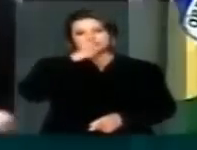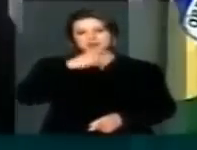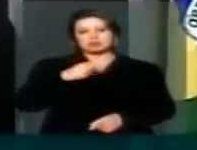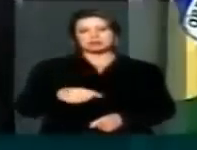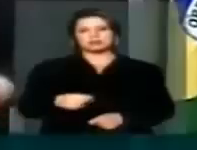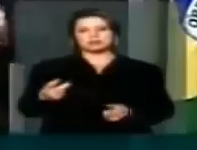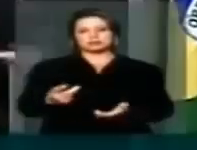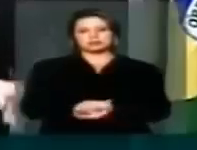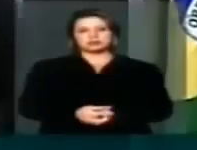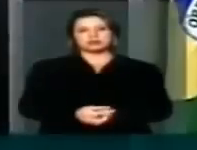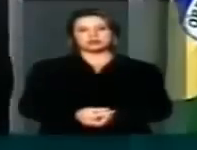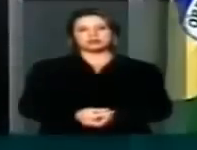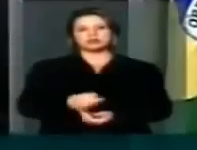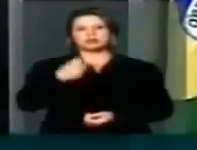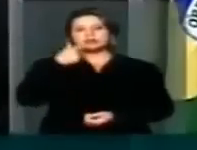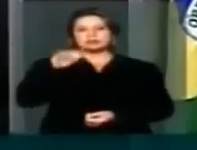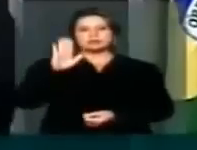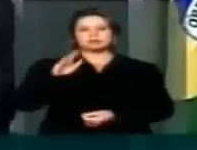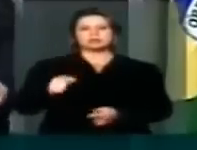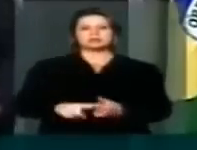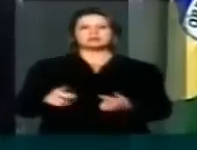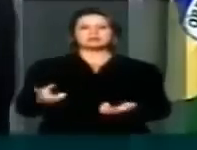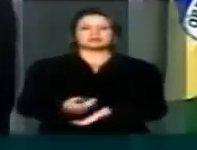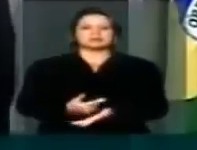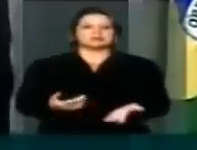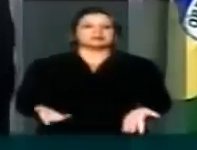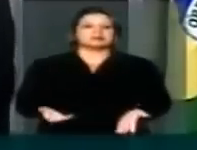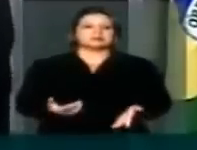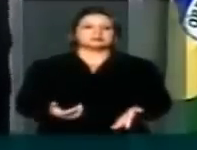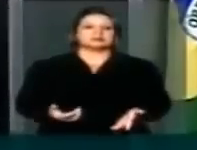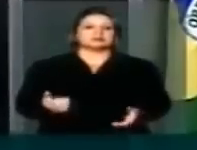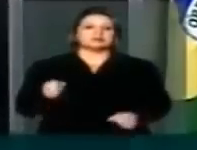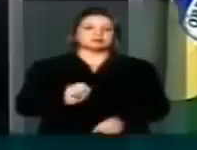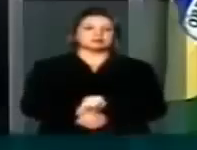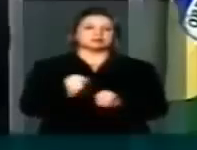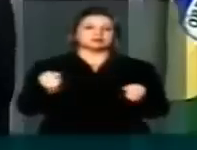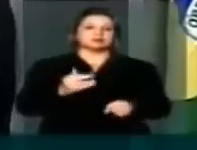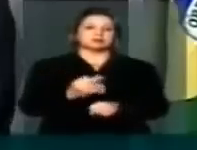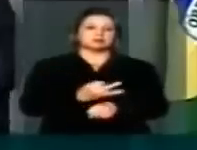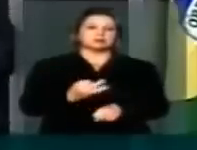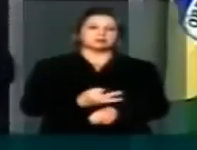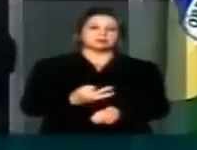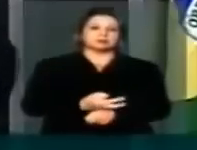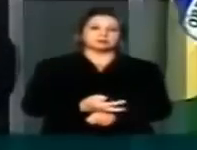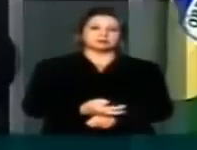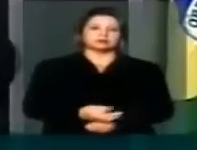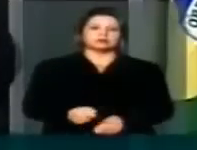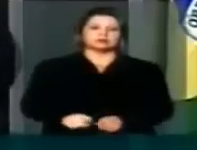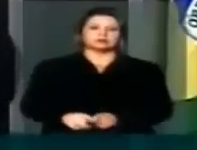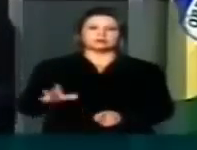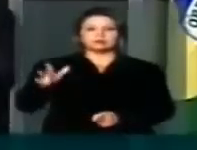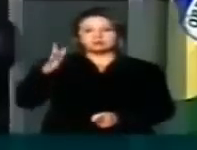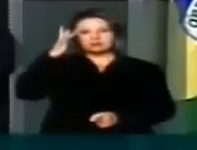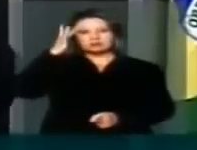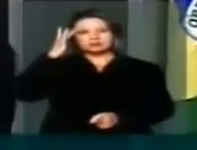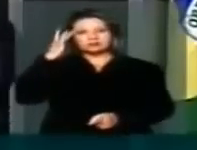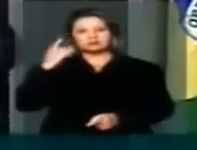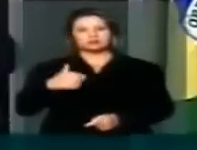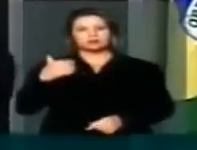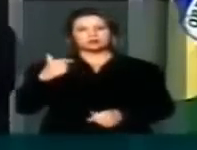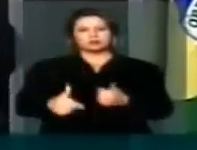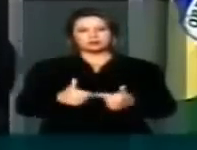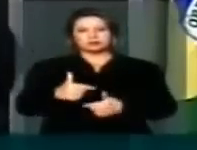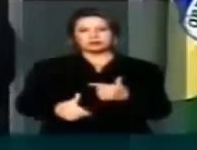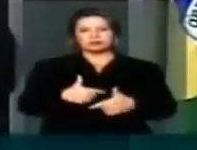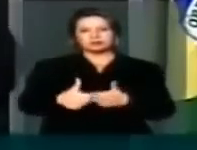da inverdade, da promessa falsa, até aí já é insuportável. Mas às custas do